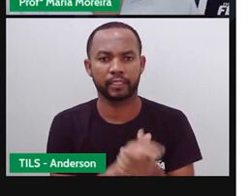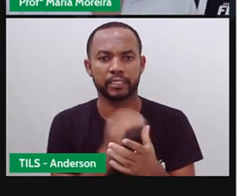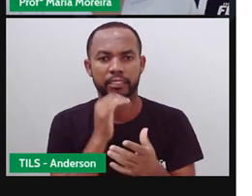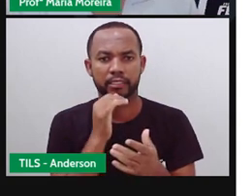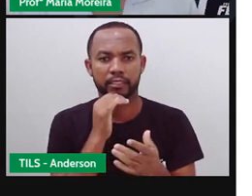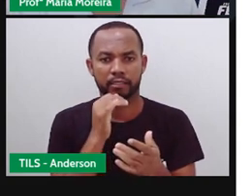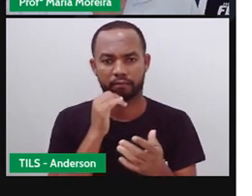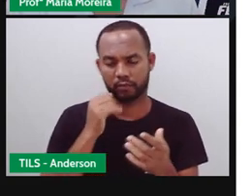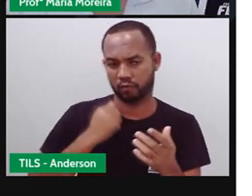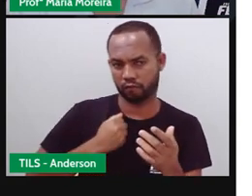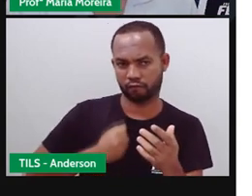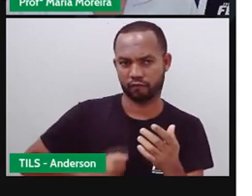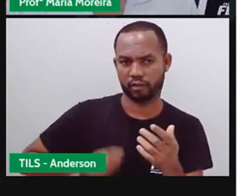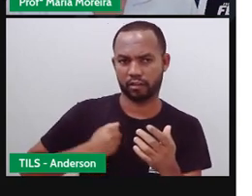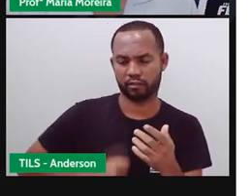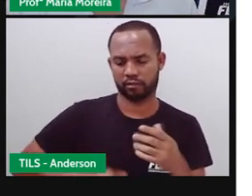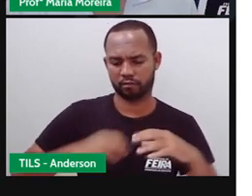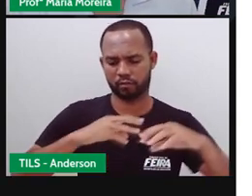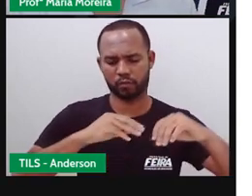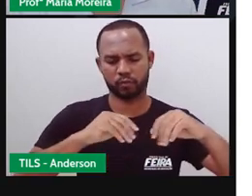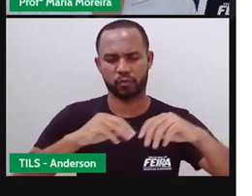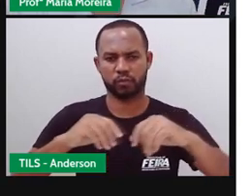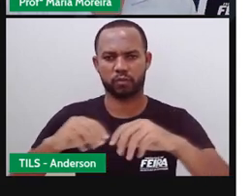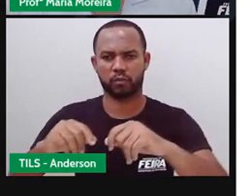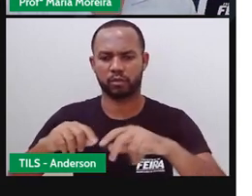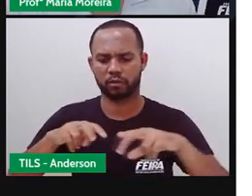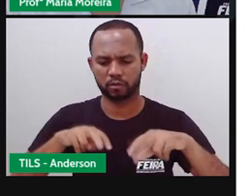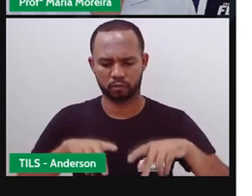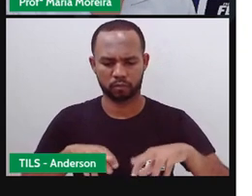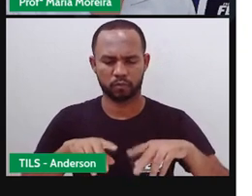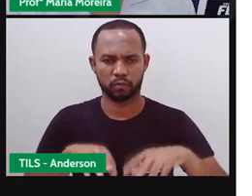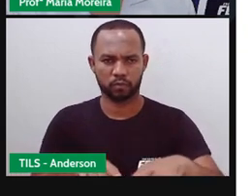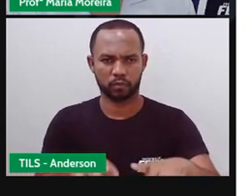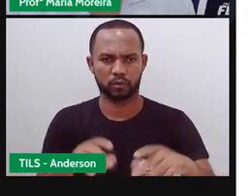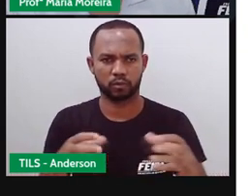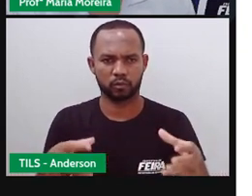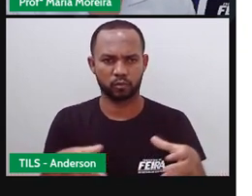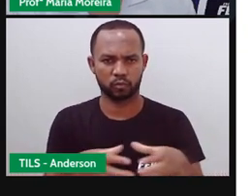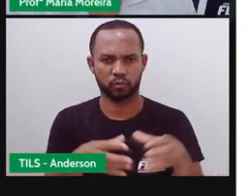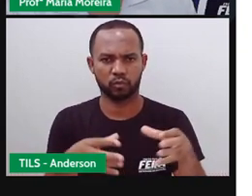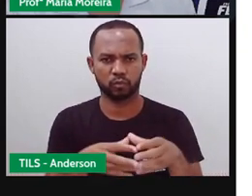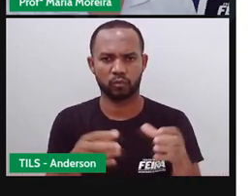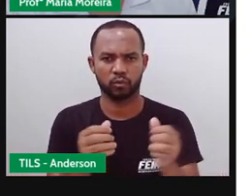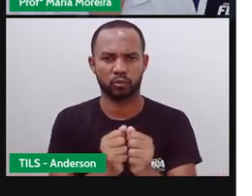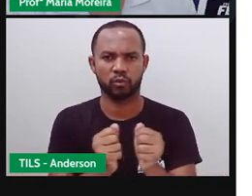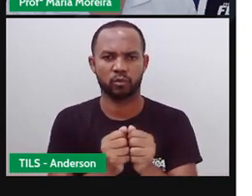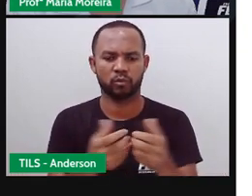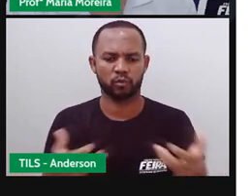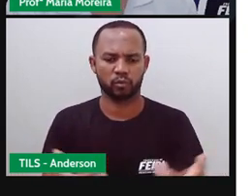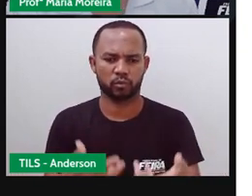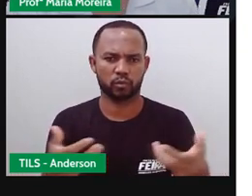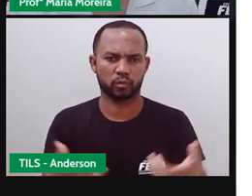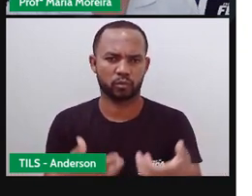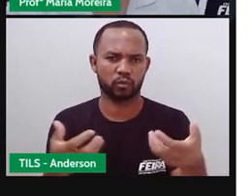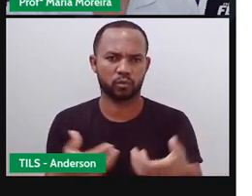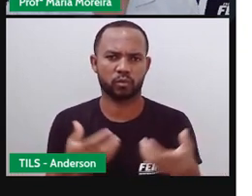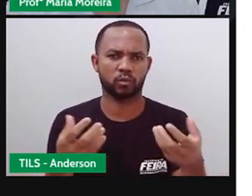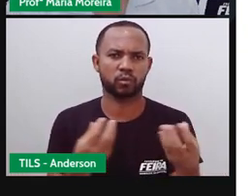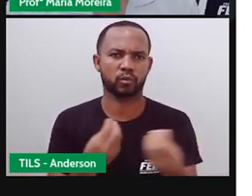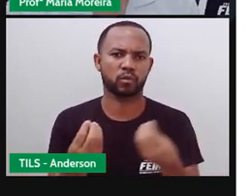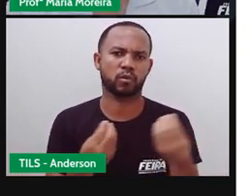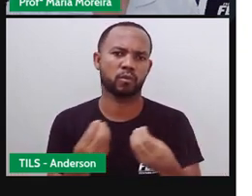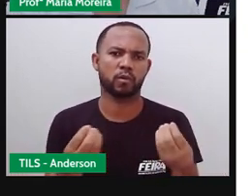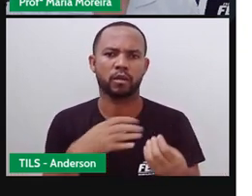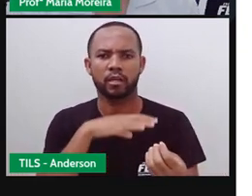de se beijar suas fezes no solo a ação de bactérias junto aos restos orgânicos e vegetais e animais